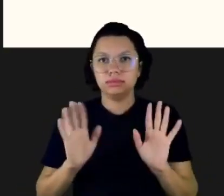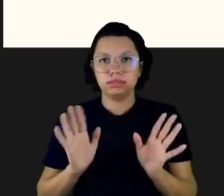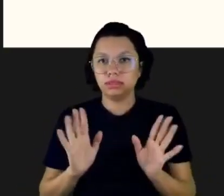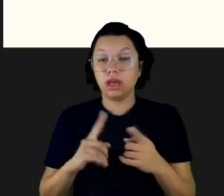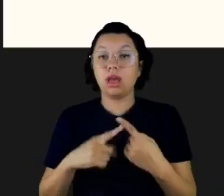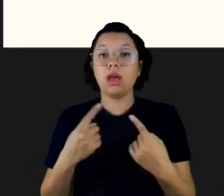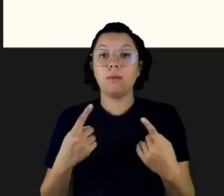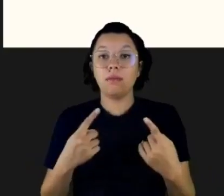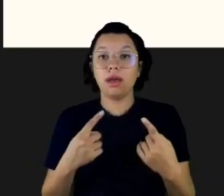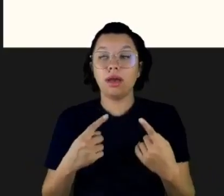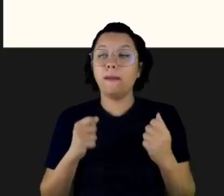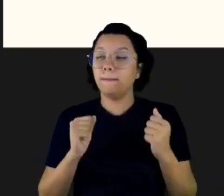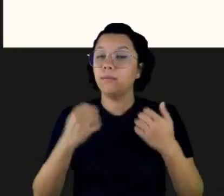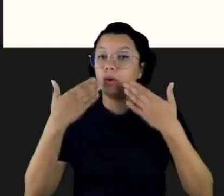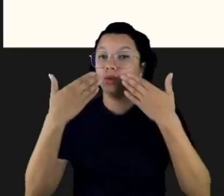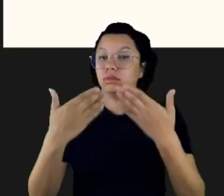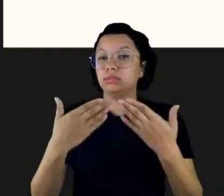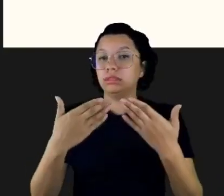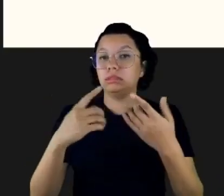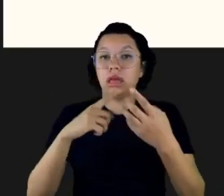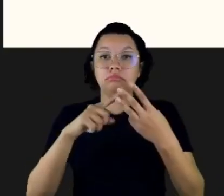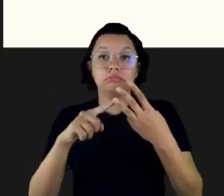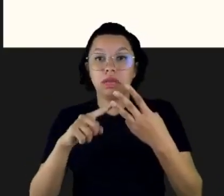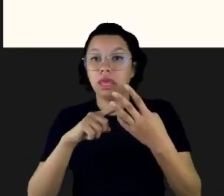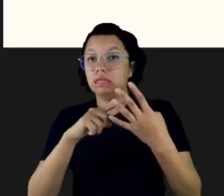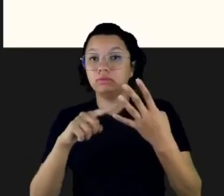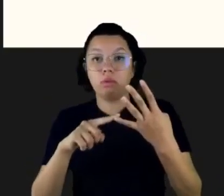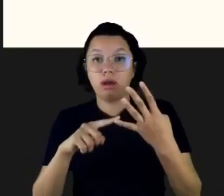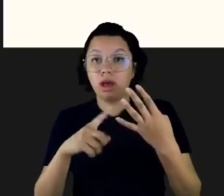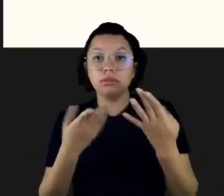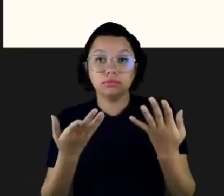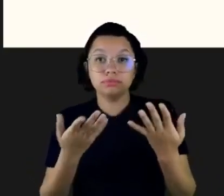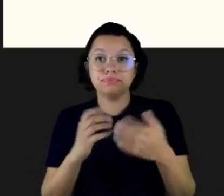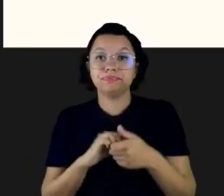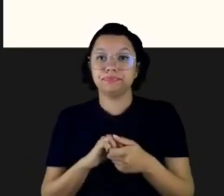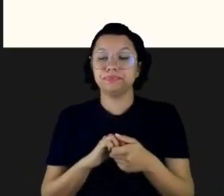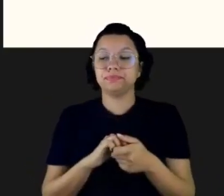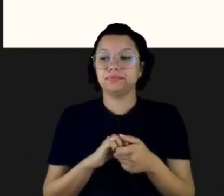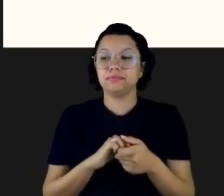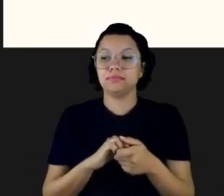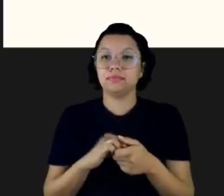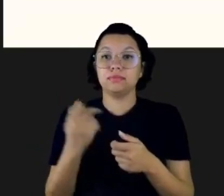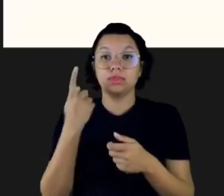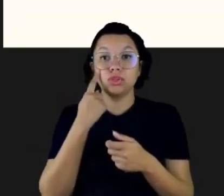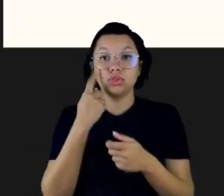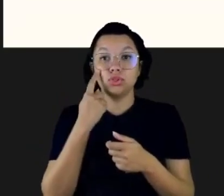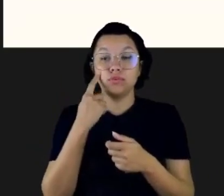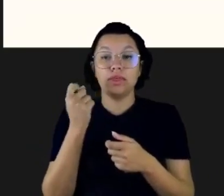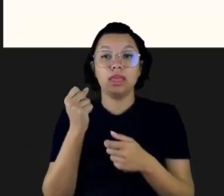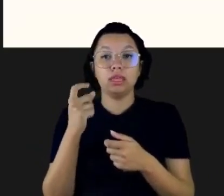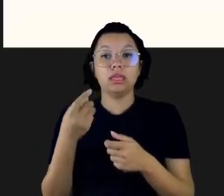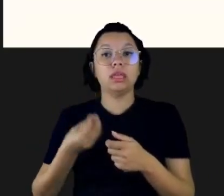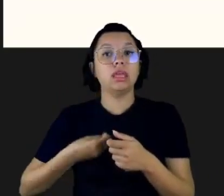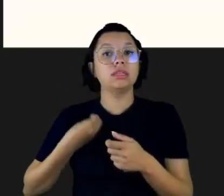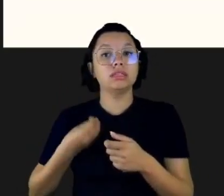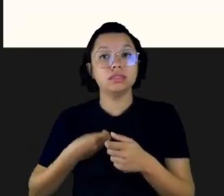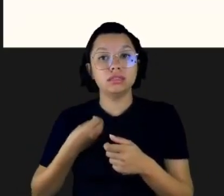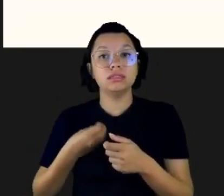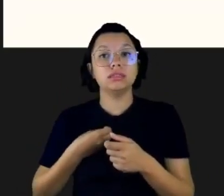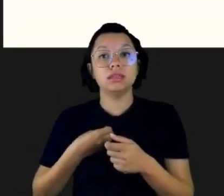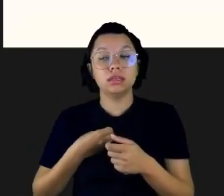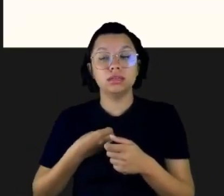vai apresentar 3 ou 4 desses sintomas. E a gente vê que existem sintomas que não são muito comuns